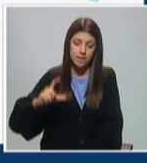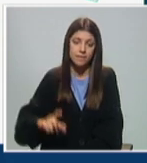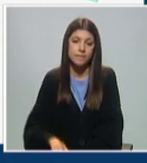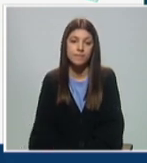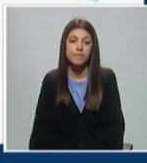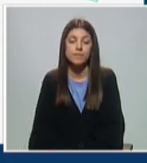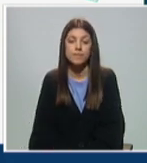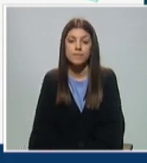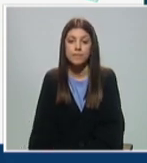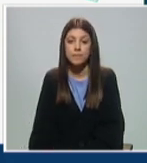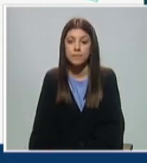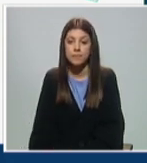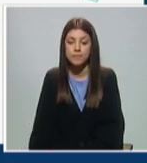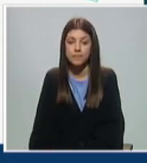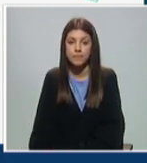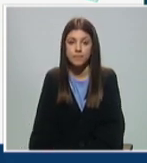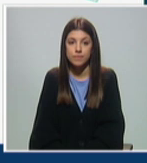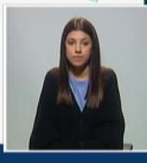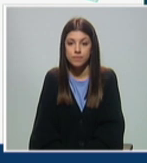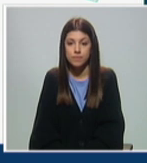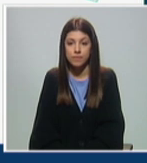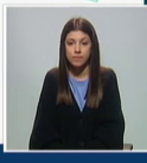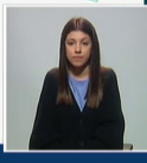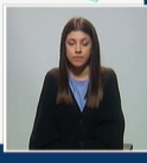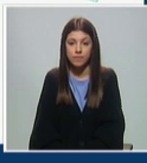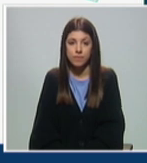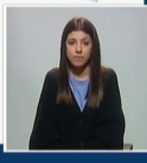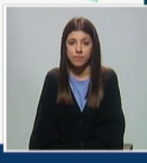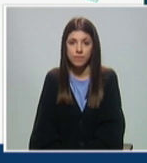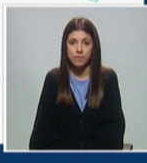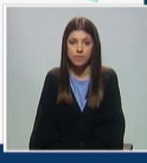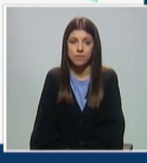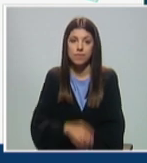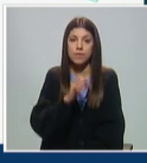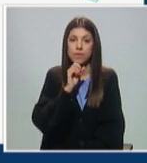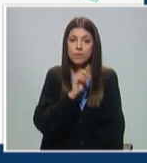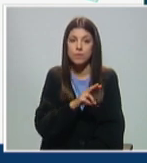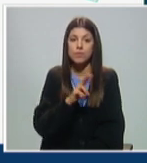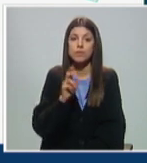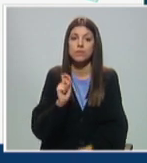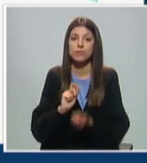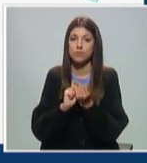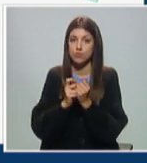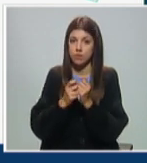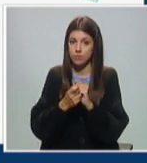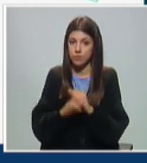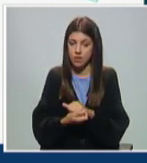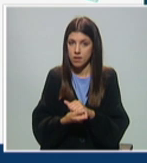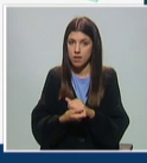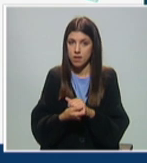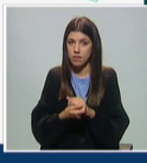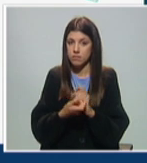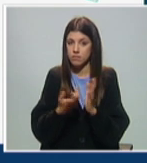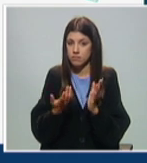é mais larga, como podem ver. É diferente das outras. Nós podemos redimensionar os tamanhos como